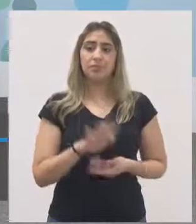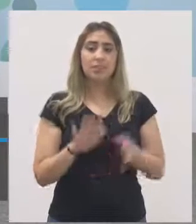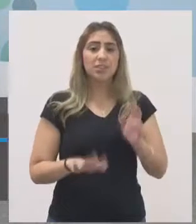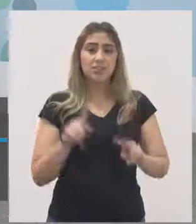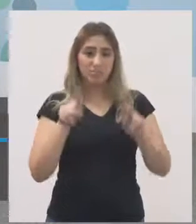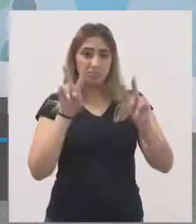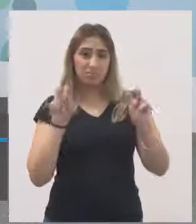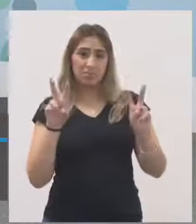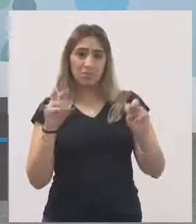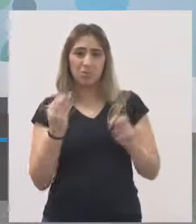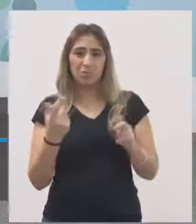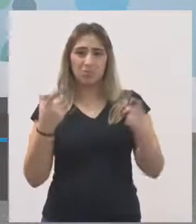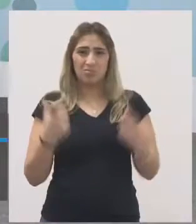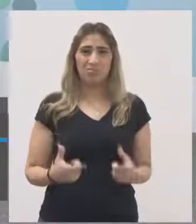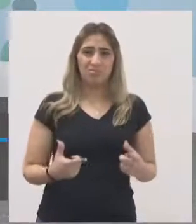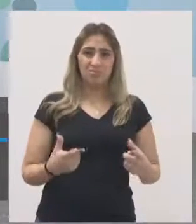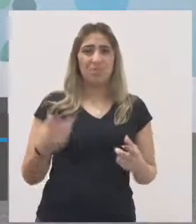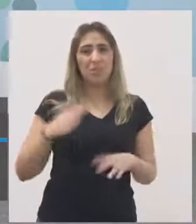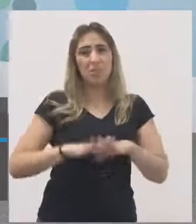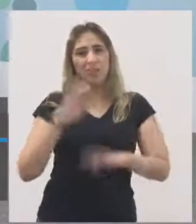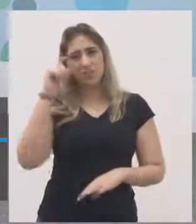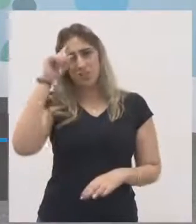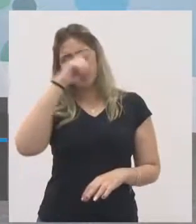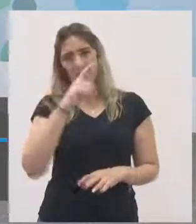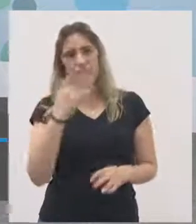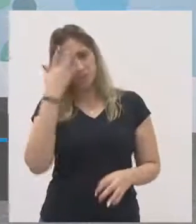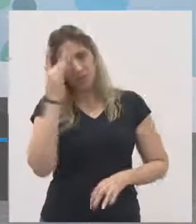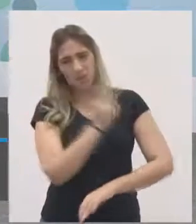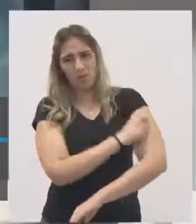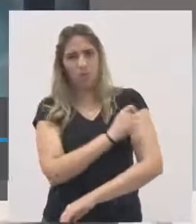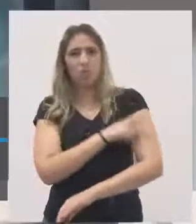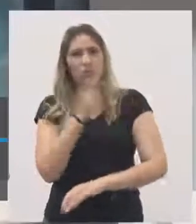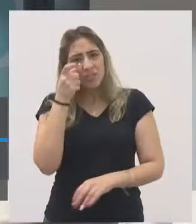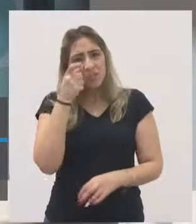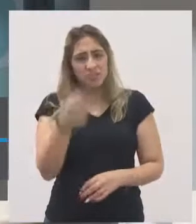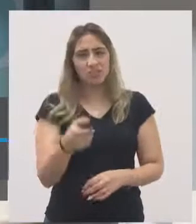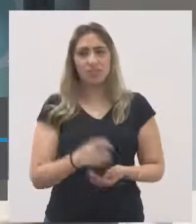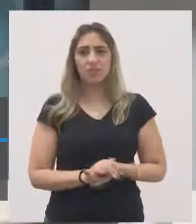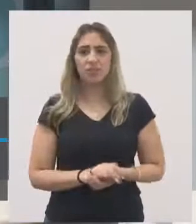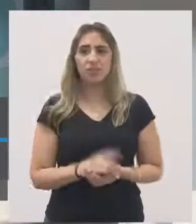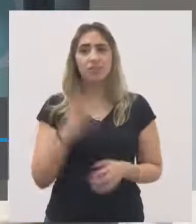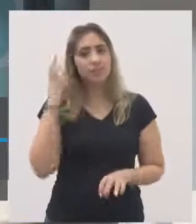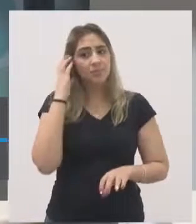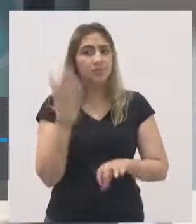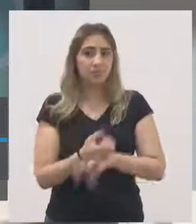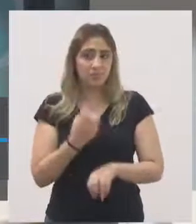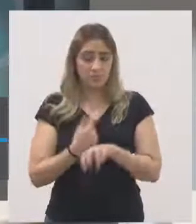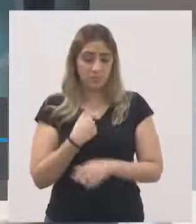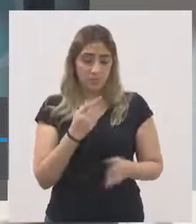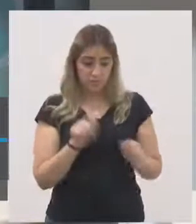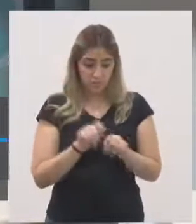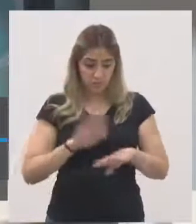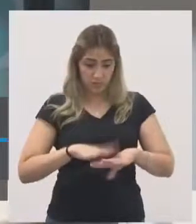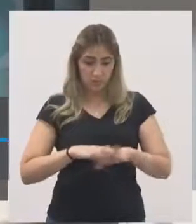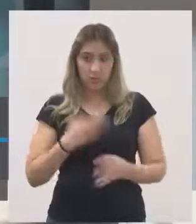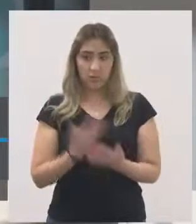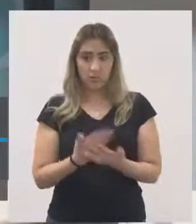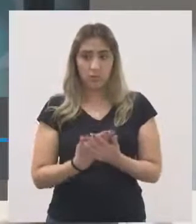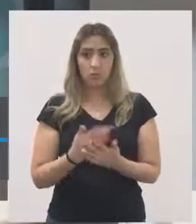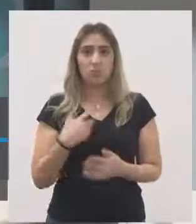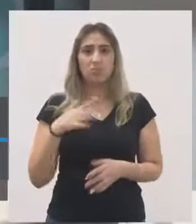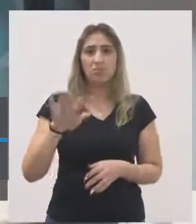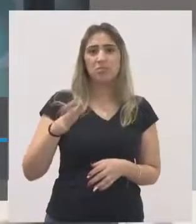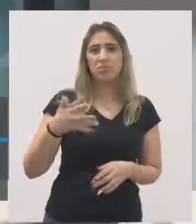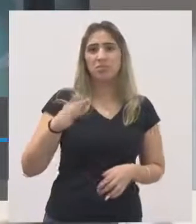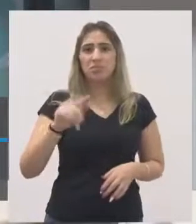que aí fica uma coisa mais difícil, né? o podcast que eu produzi com os alunos ficou em média de 7 minutos. Teve